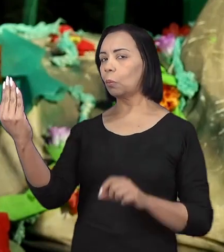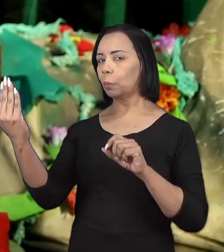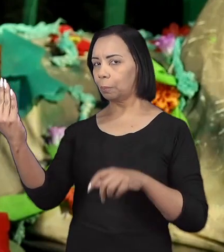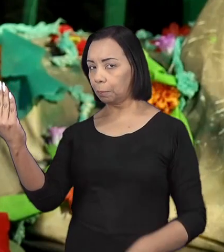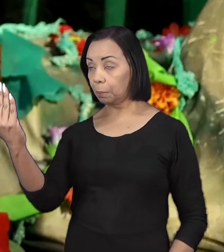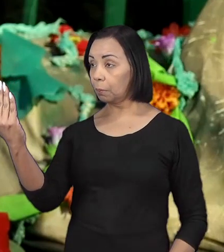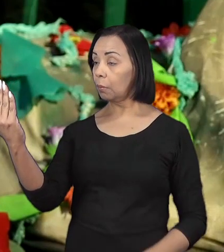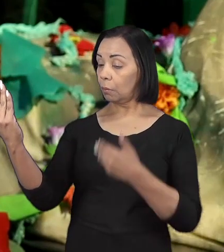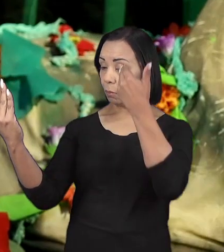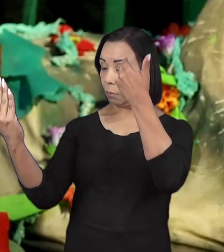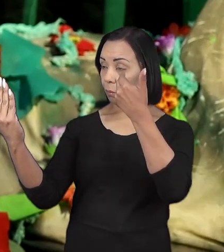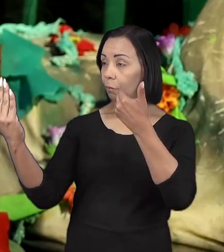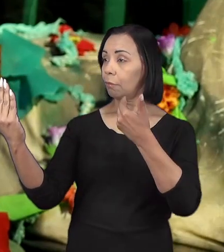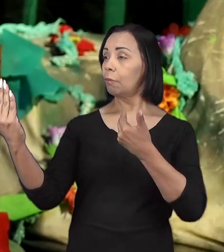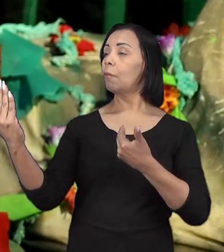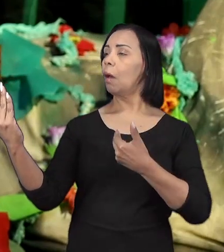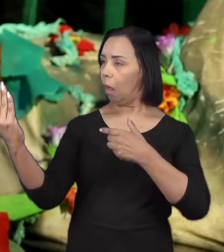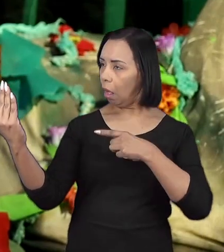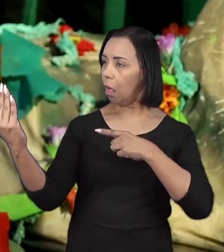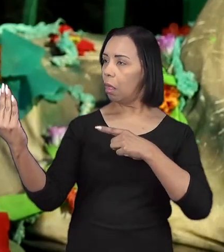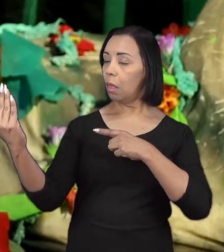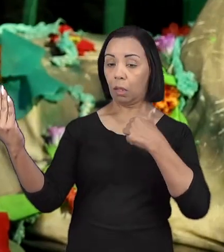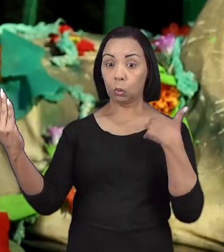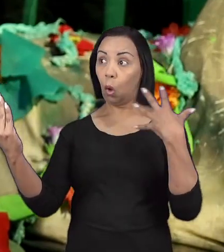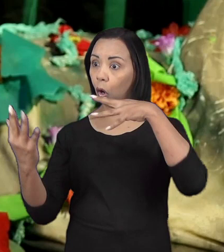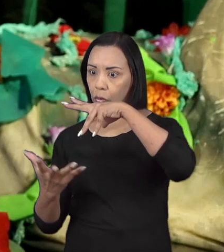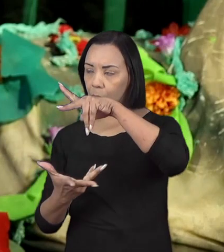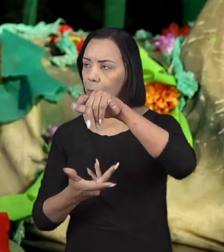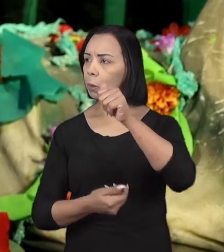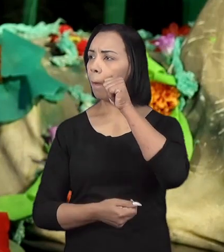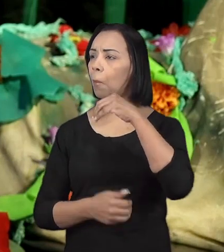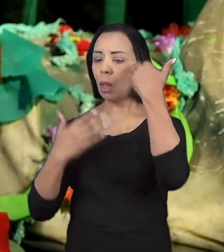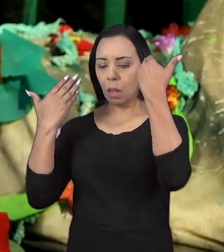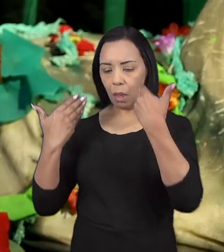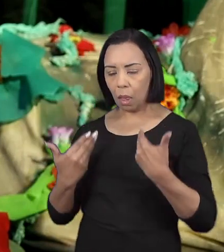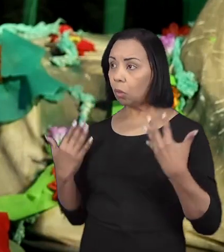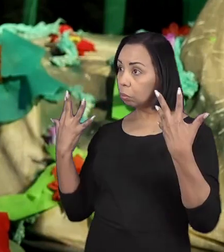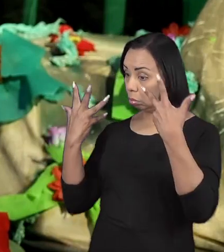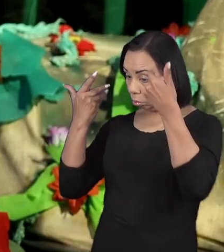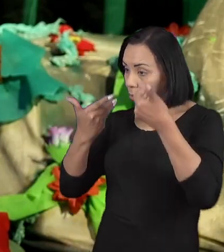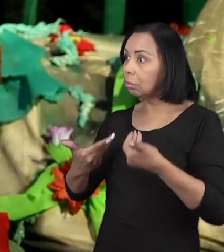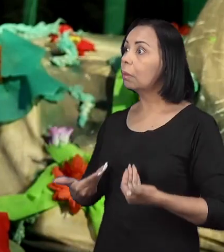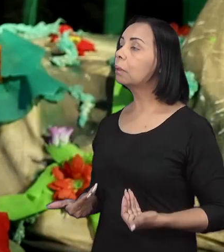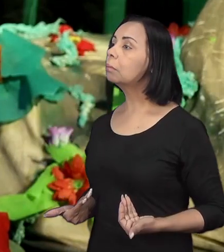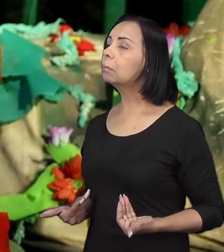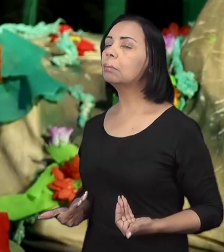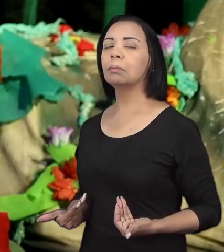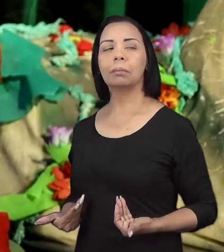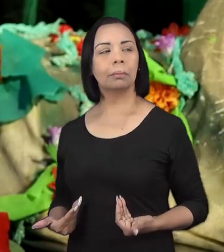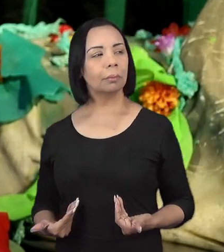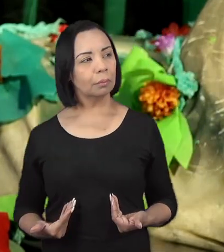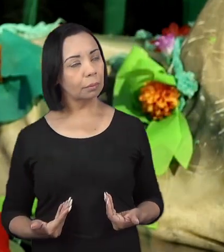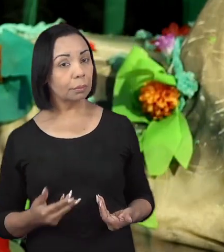perguntava: "Espelho, espelho meu, existe no mundo alguém mais bela do que eu?" E o